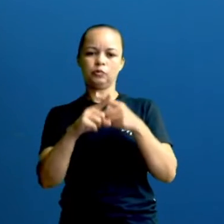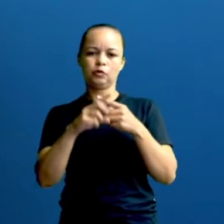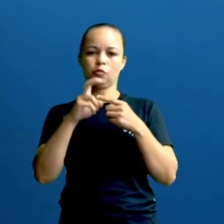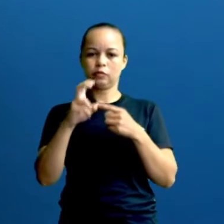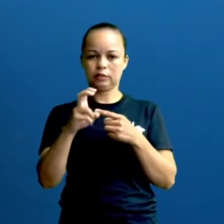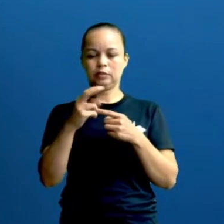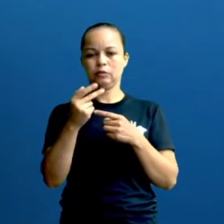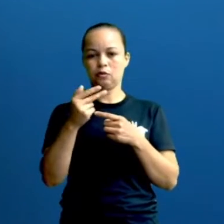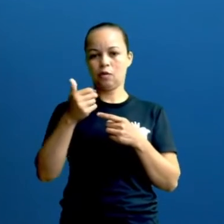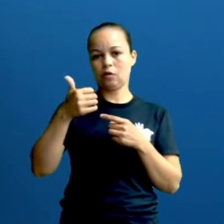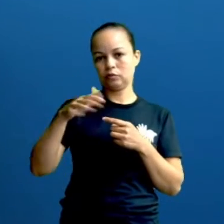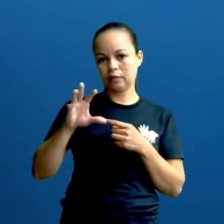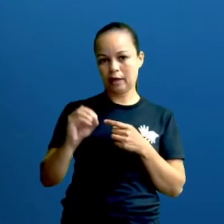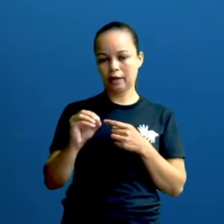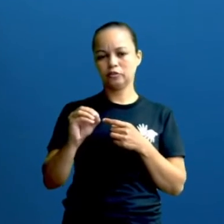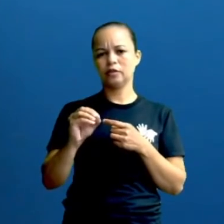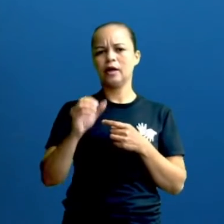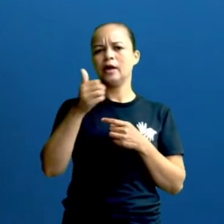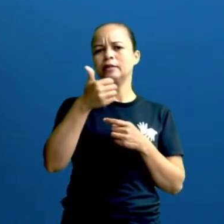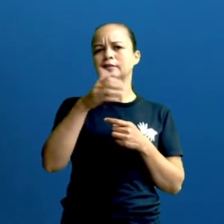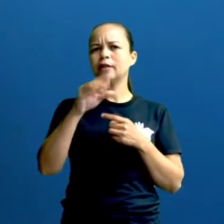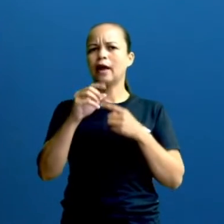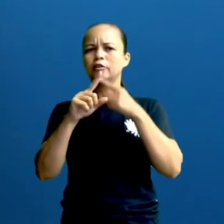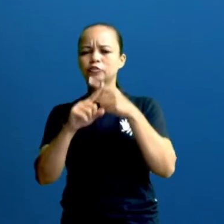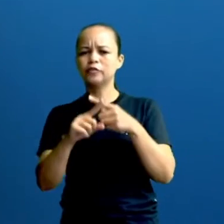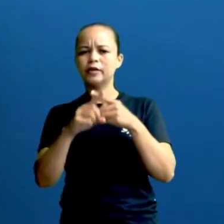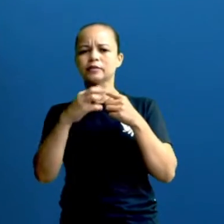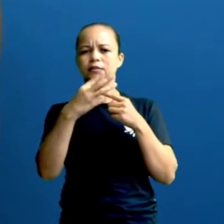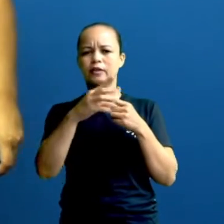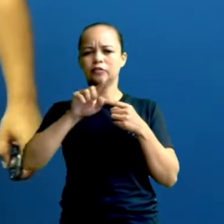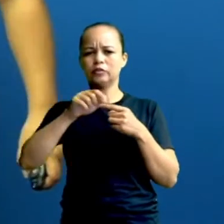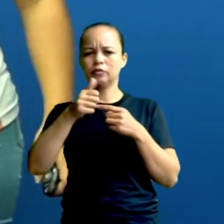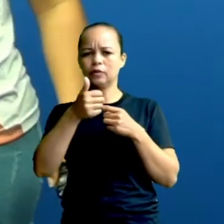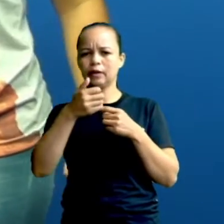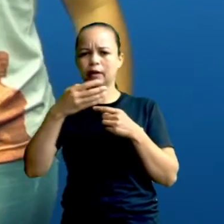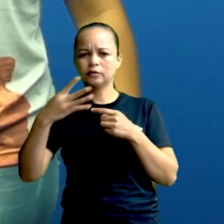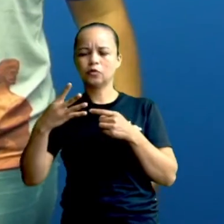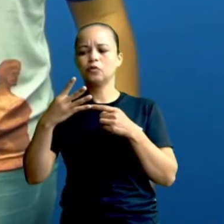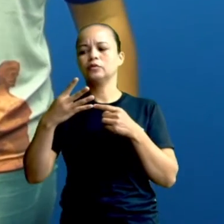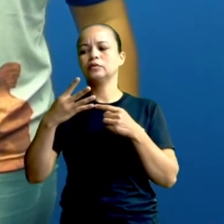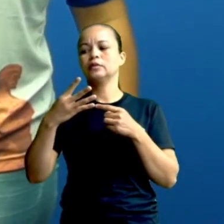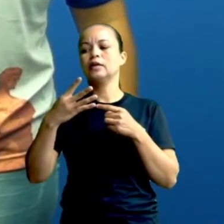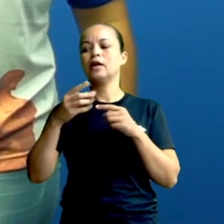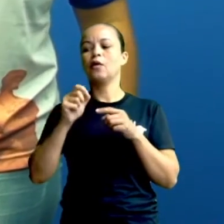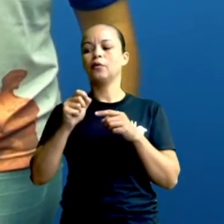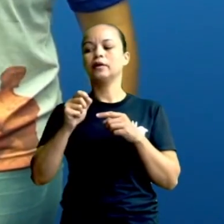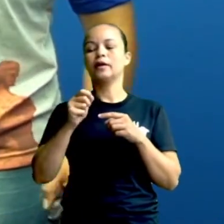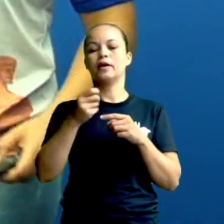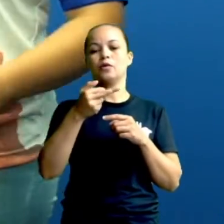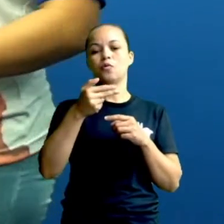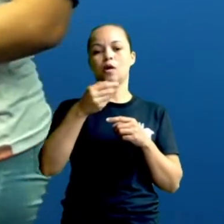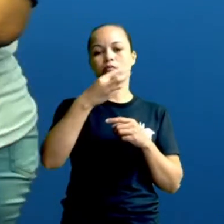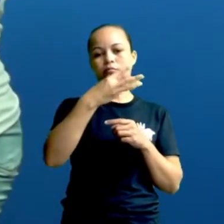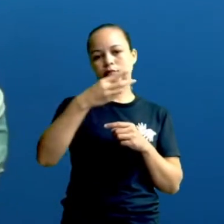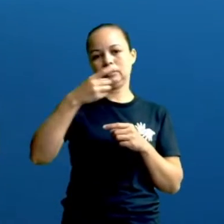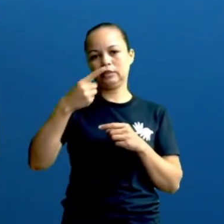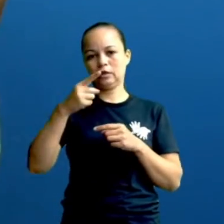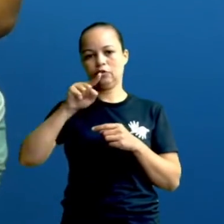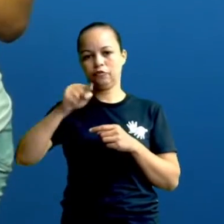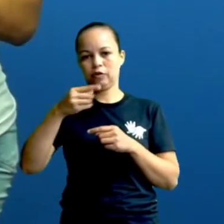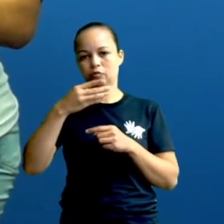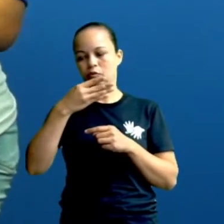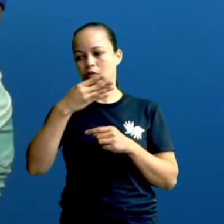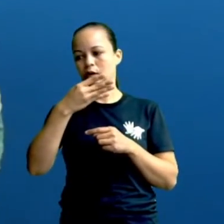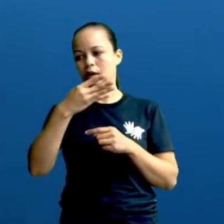5, deu 10. 10 vezes 3,14, 31,40 centímetros, tá